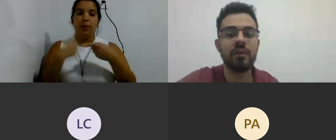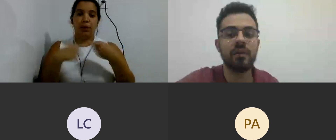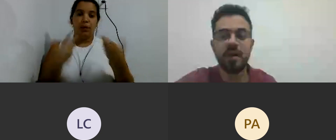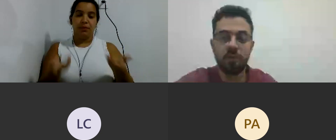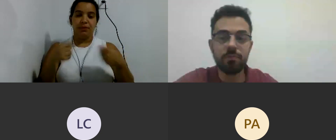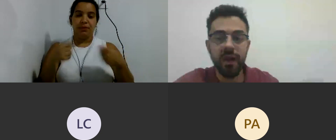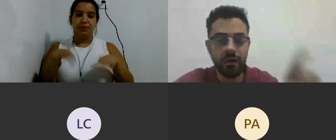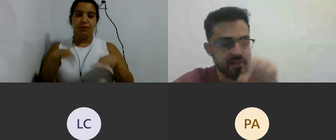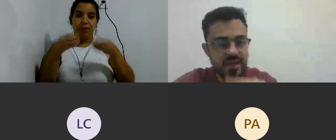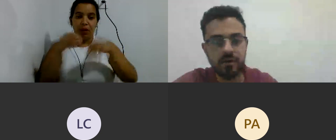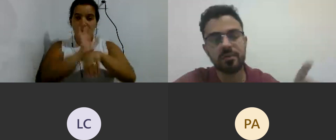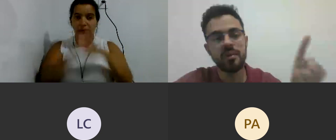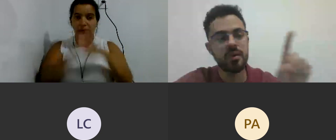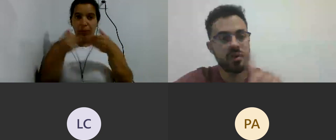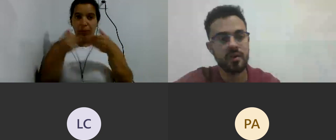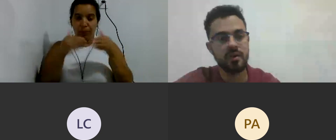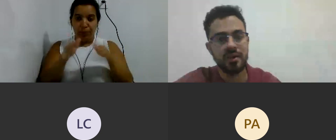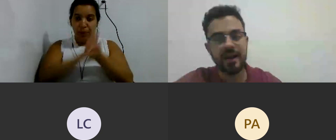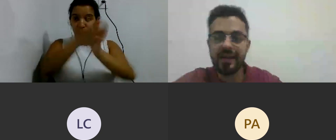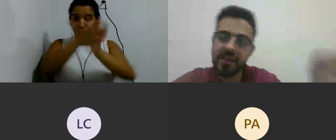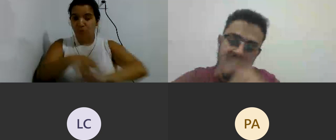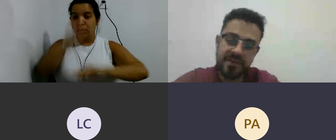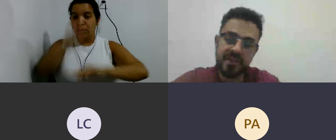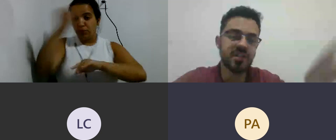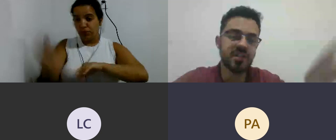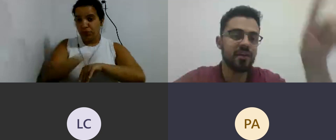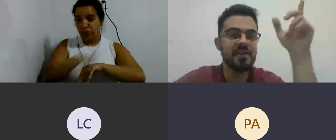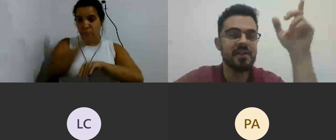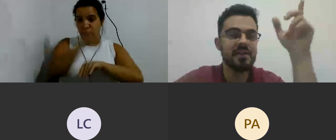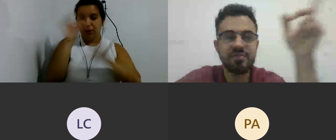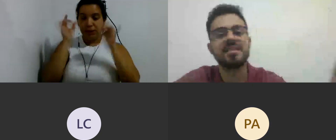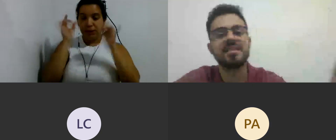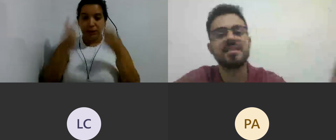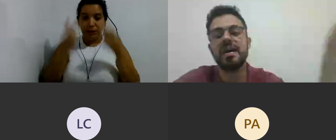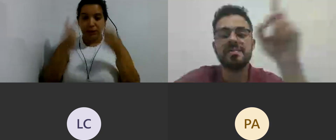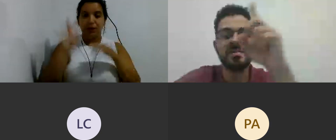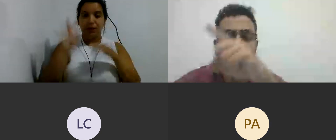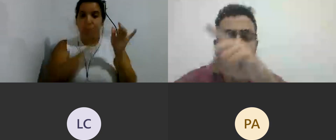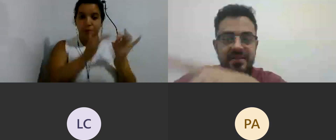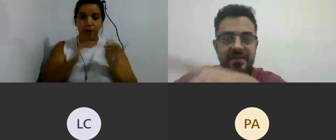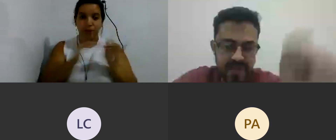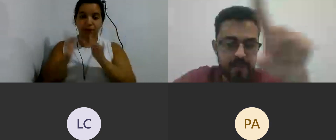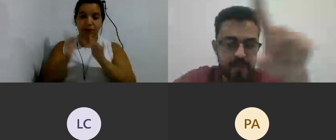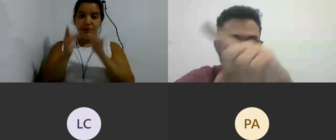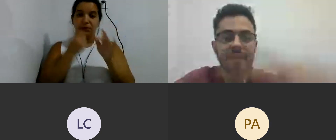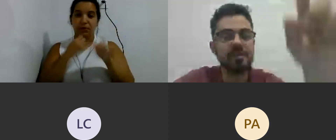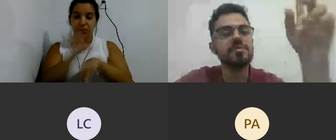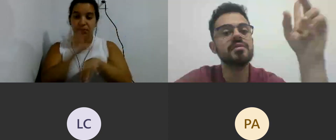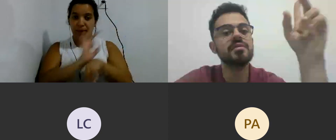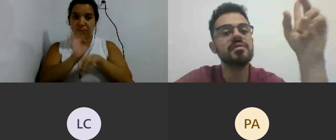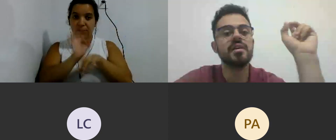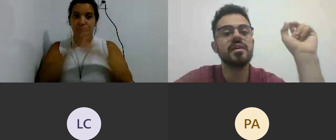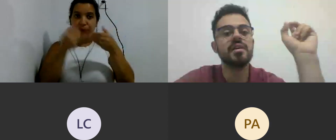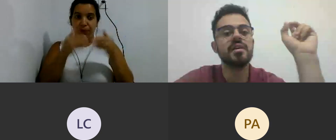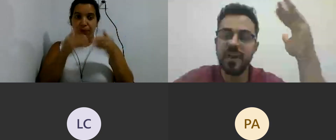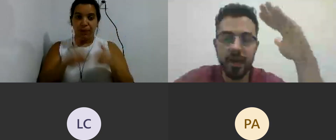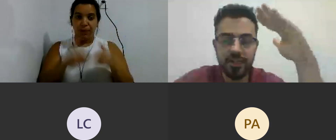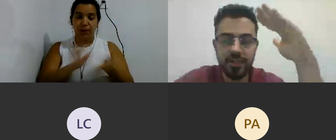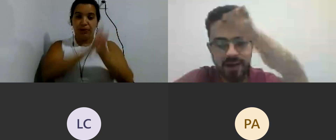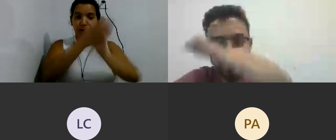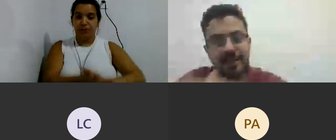de célula. Então, é um ciclo. Cada vez que a gente tem infecção de várias hemácias e elas vão se arrebentando,